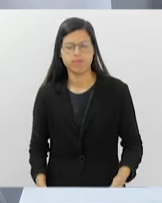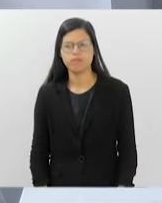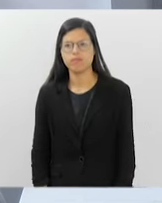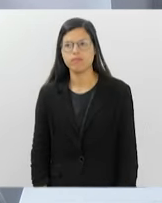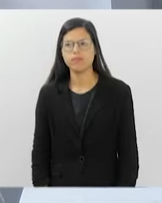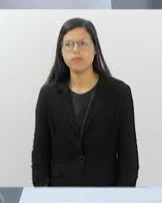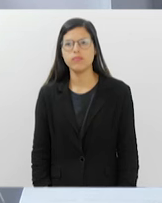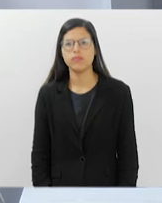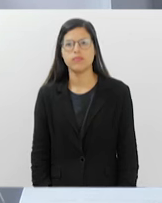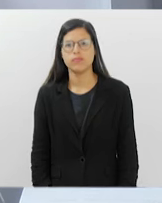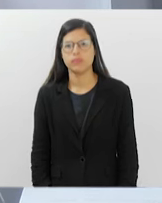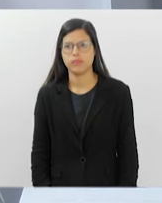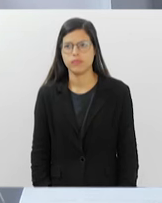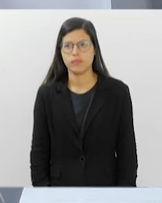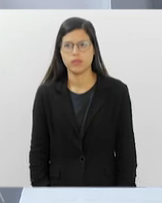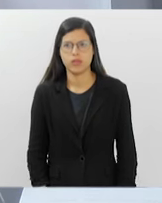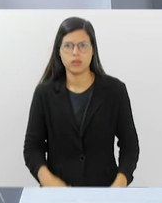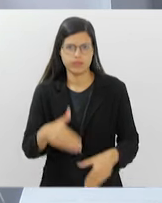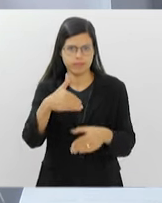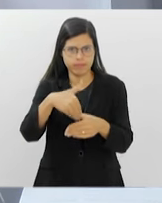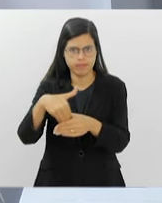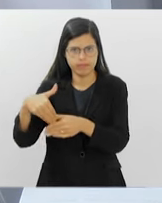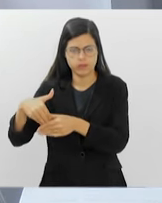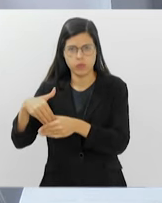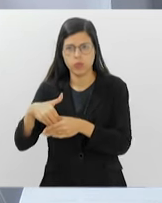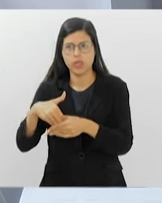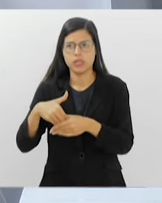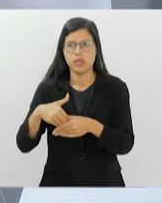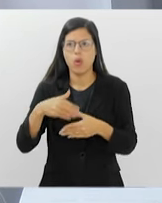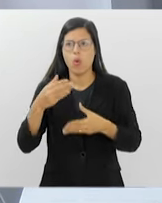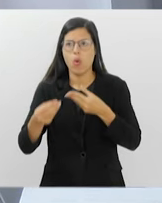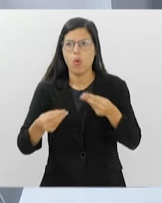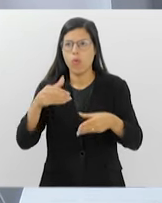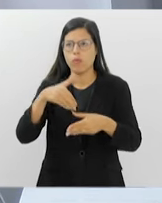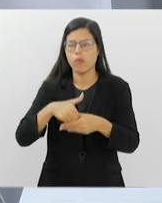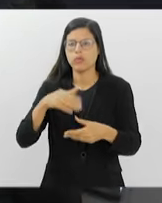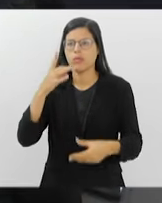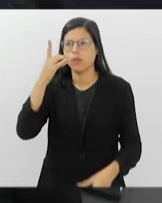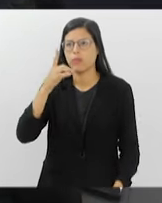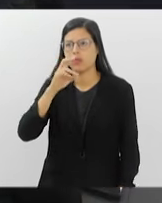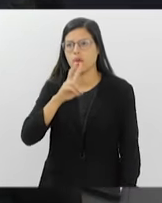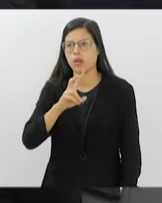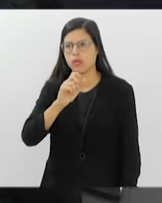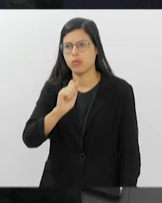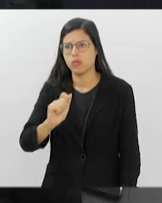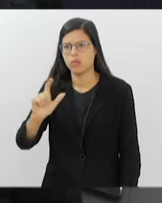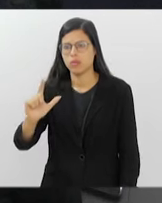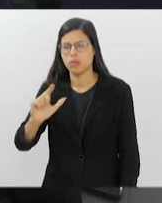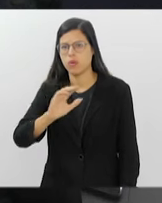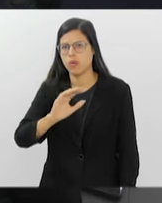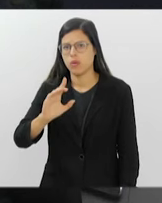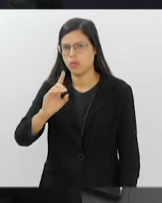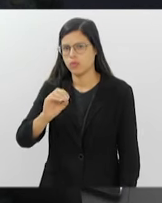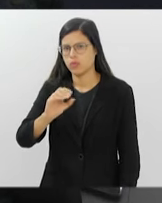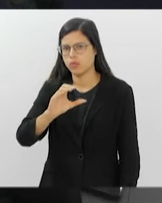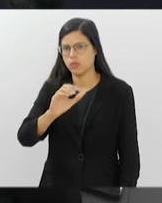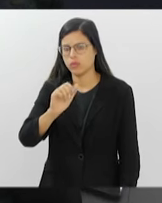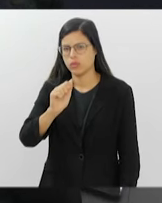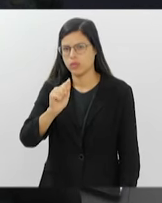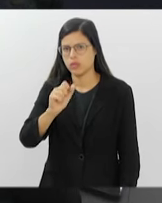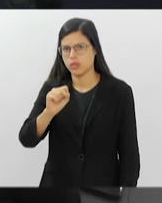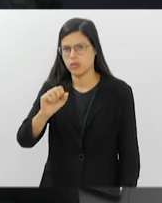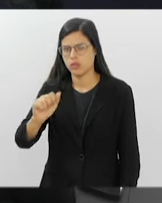e colocando pra deliberação agora como vota Deputado Valdo Ceasa a convocação dos secretários